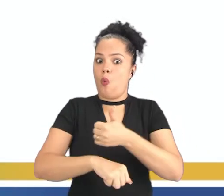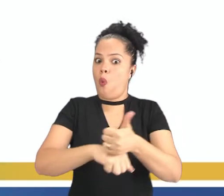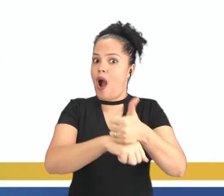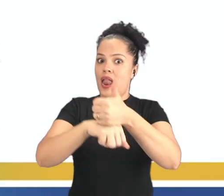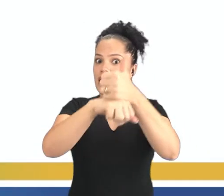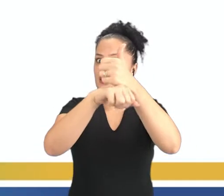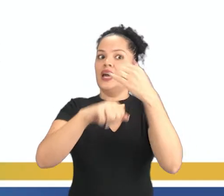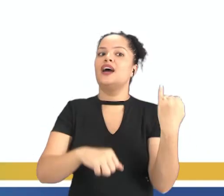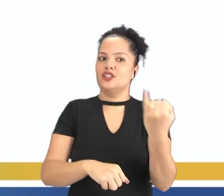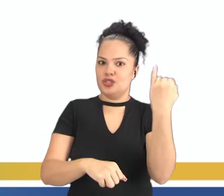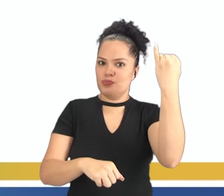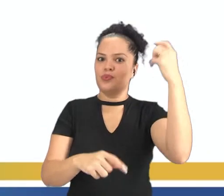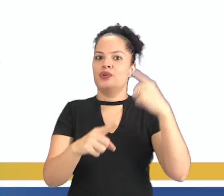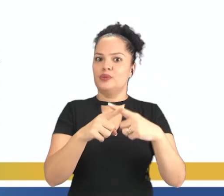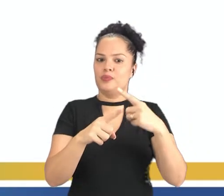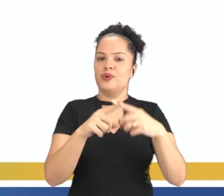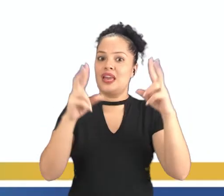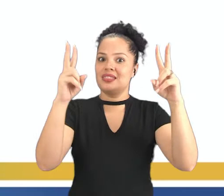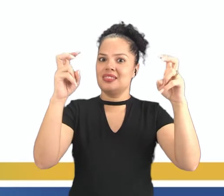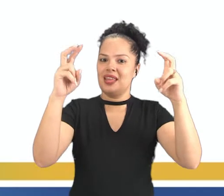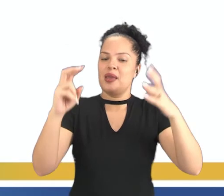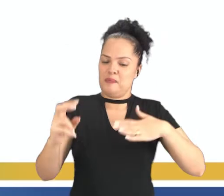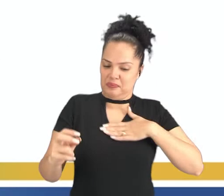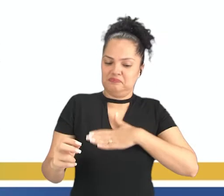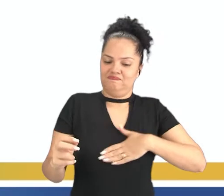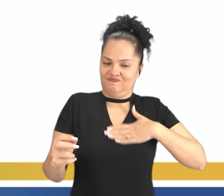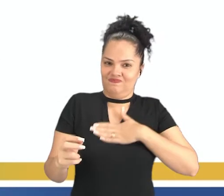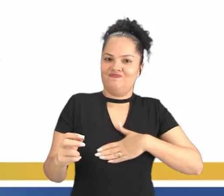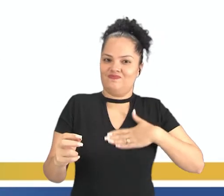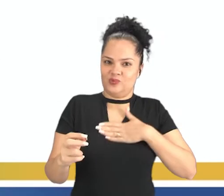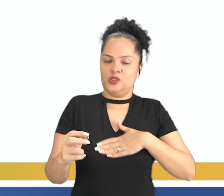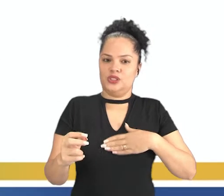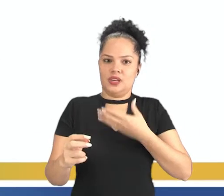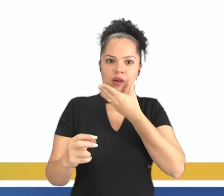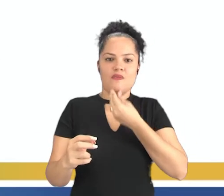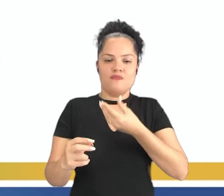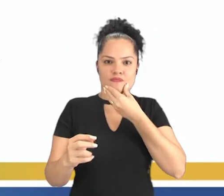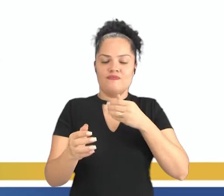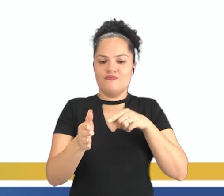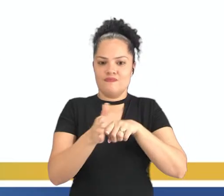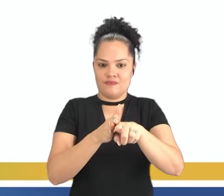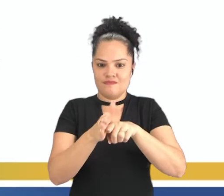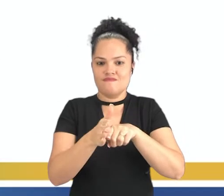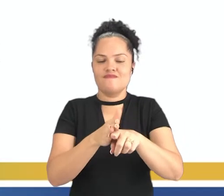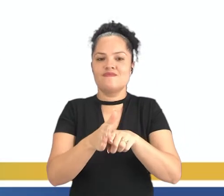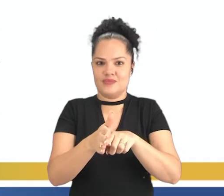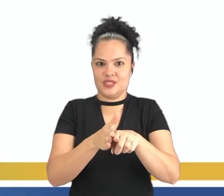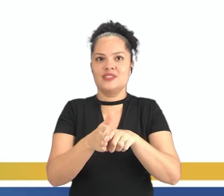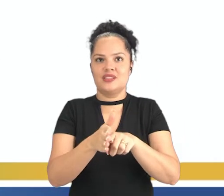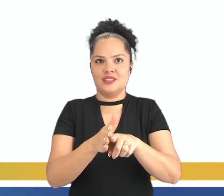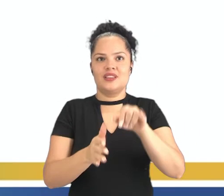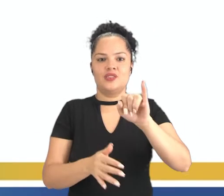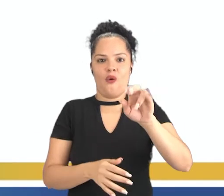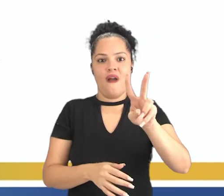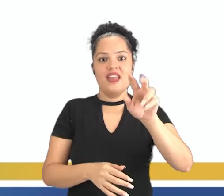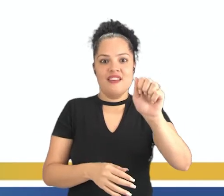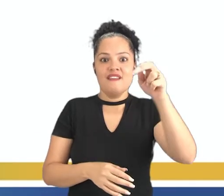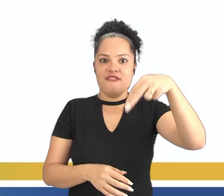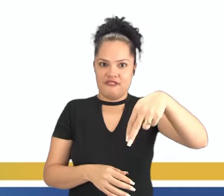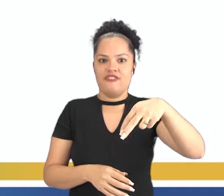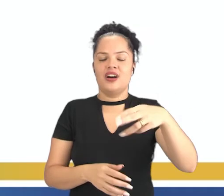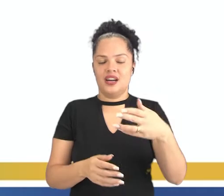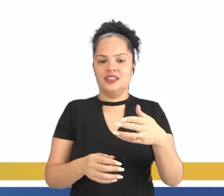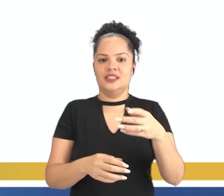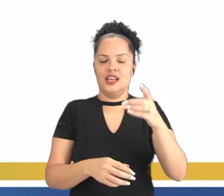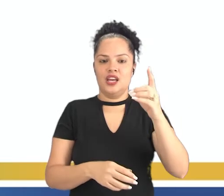porque gostar do assunto gera interesse, diz o médico e pesquisador Ivan Izquierdo, diretor do Centro de